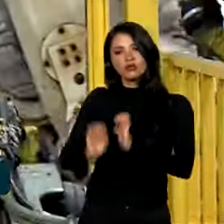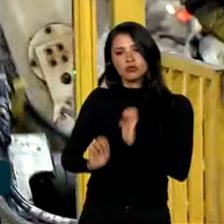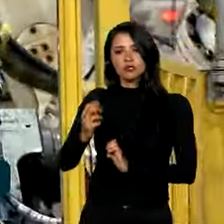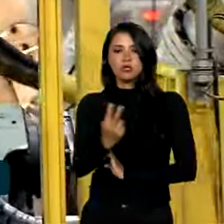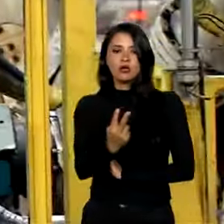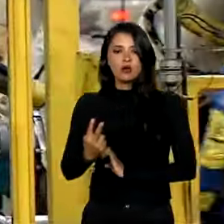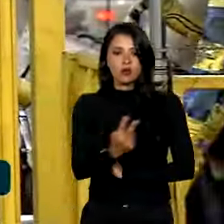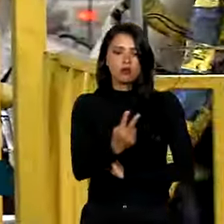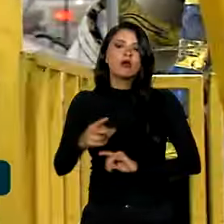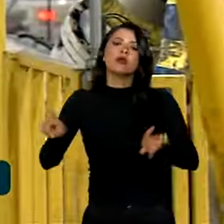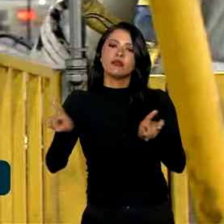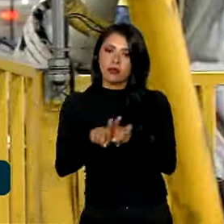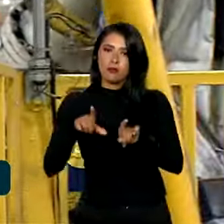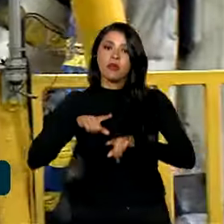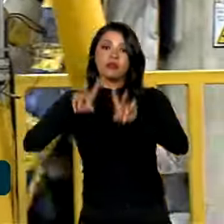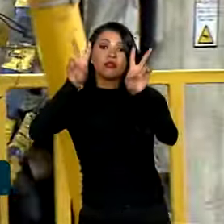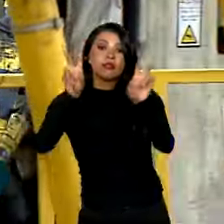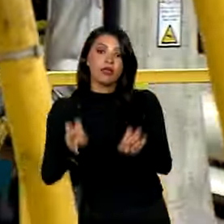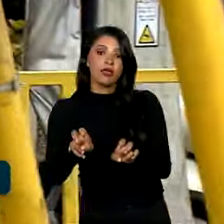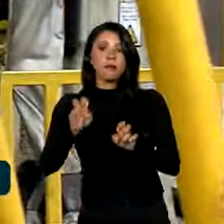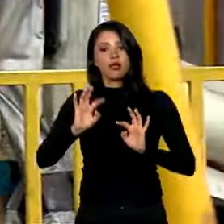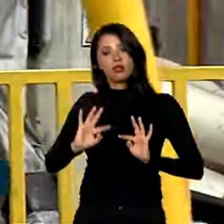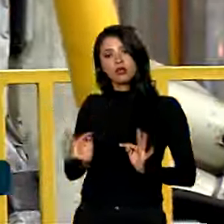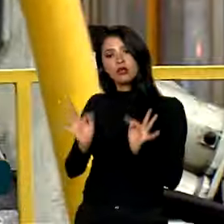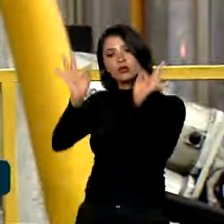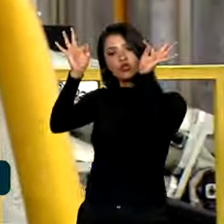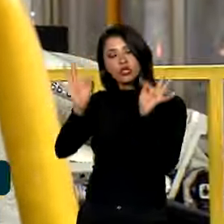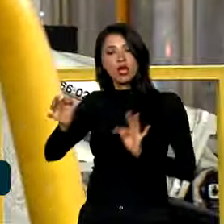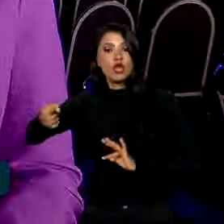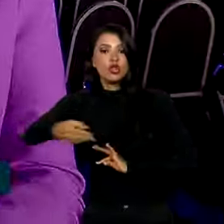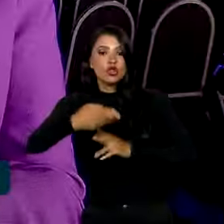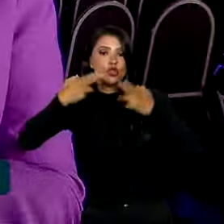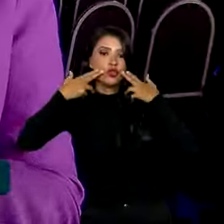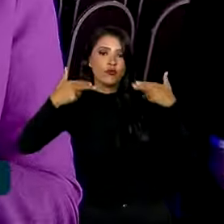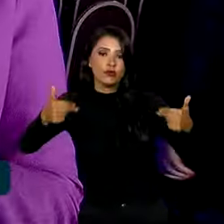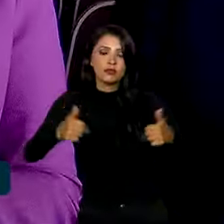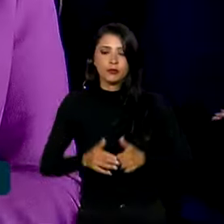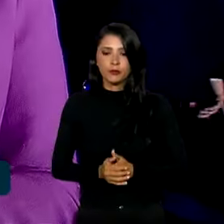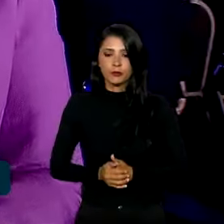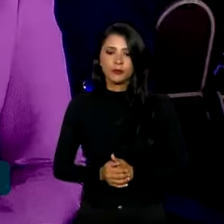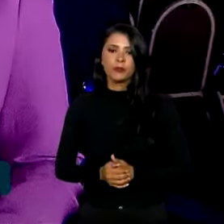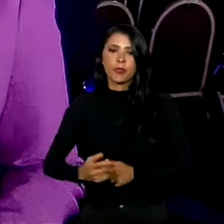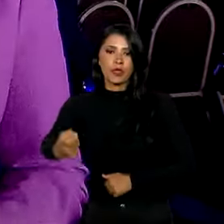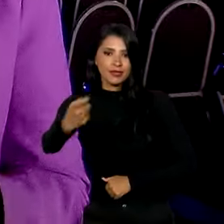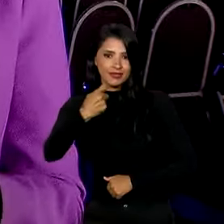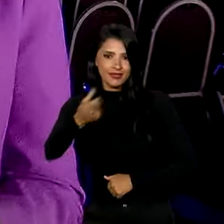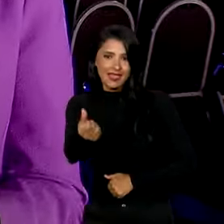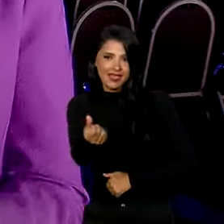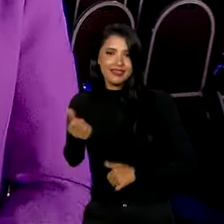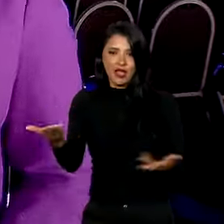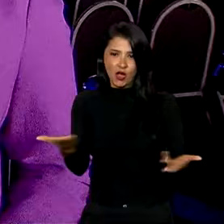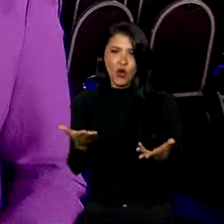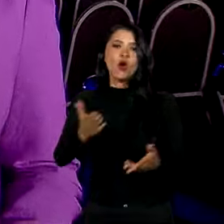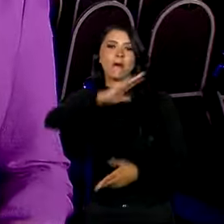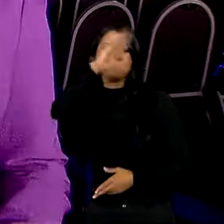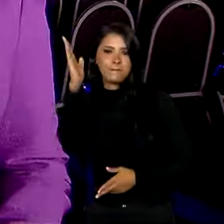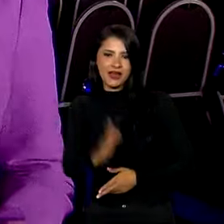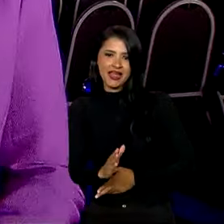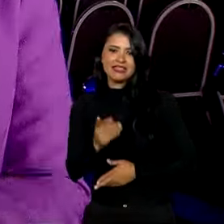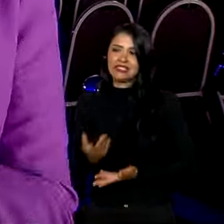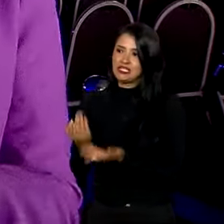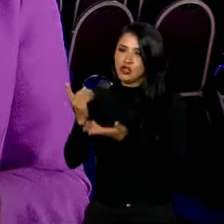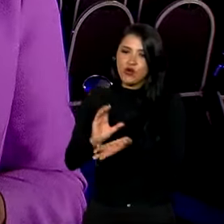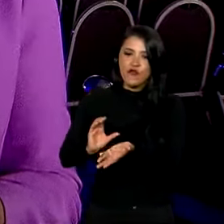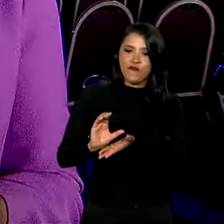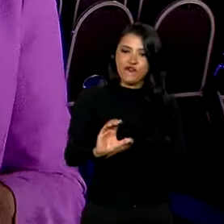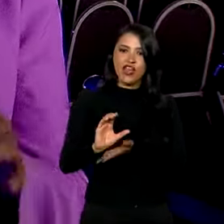industrialização, além de temas como tecnologia e inovação. Nesta sexta edição do Brasil Investment Forum,